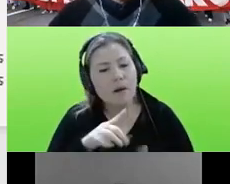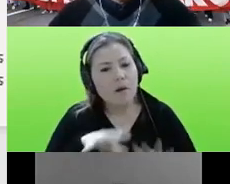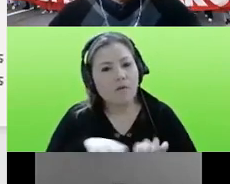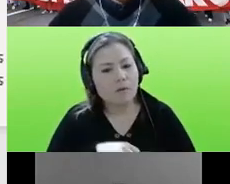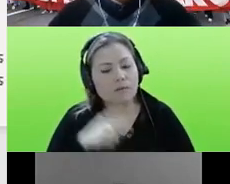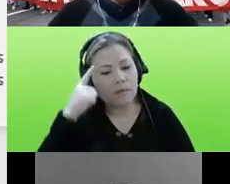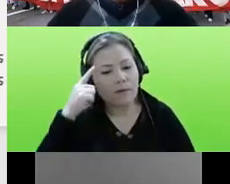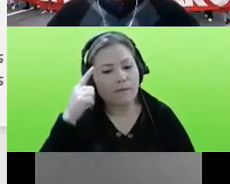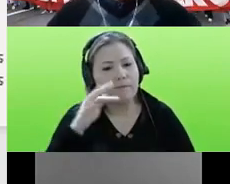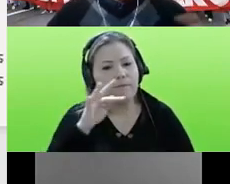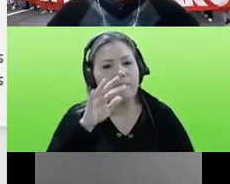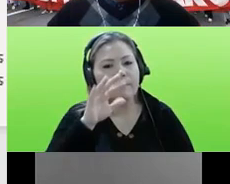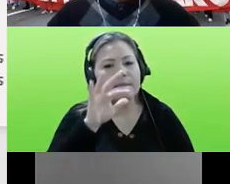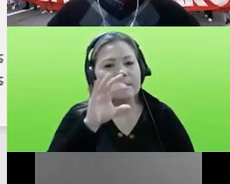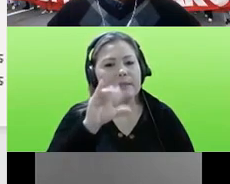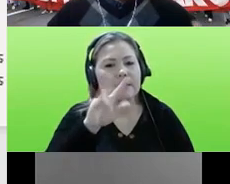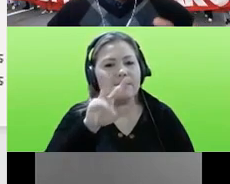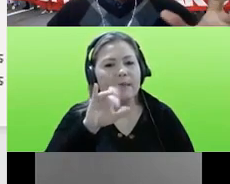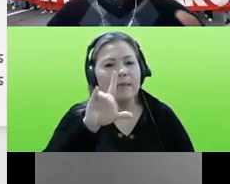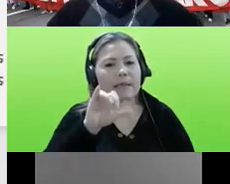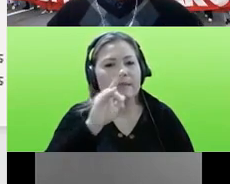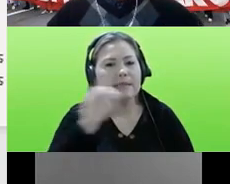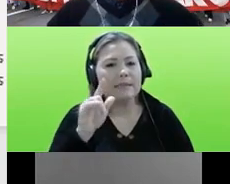civilização ocidental, contrapondo